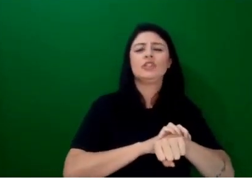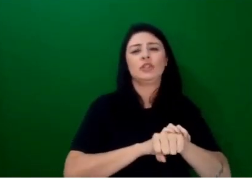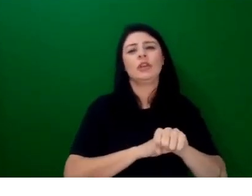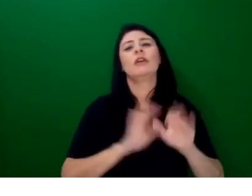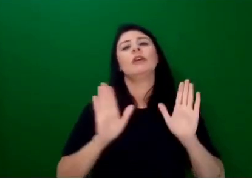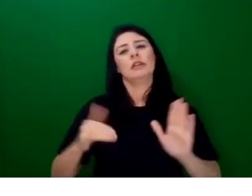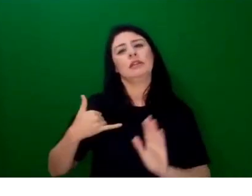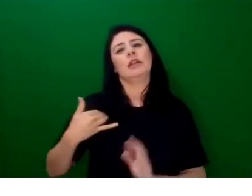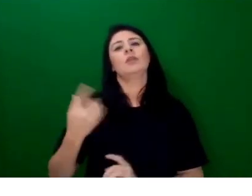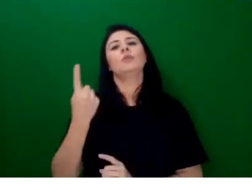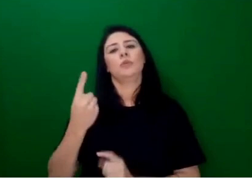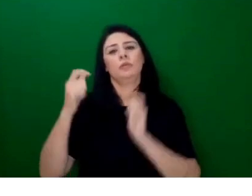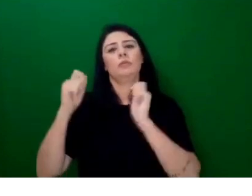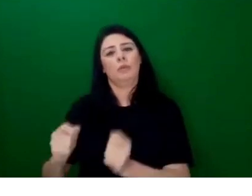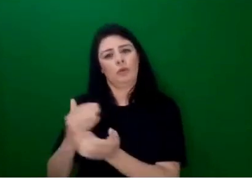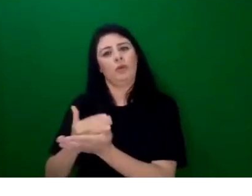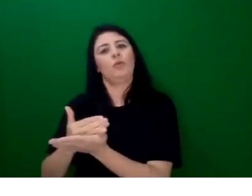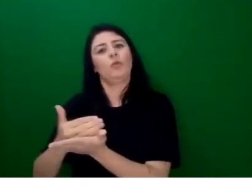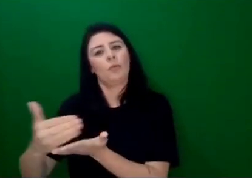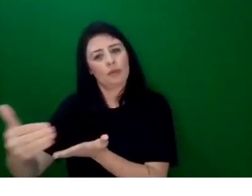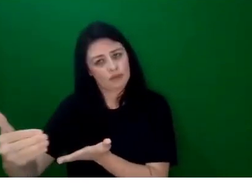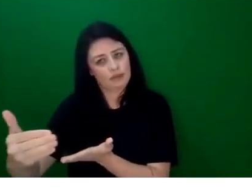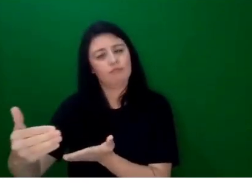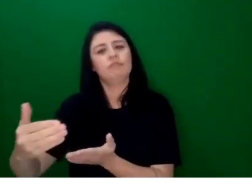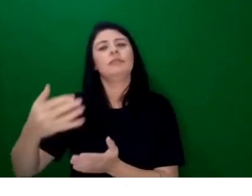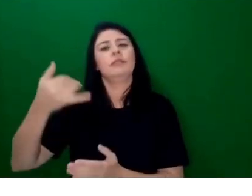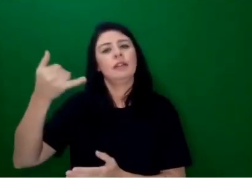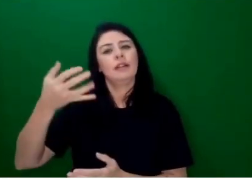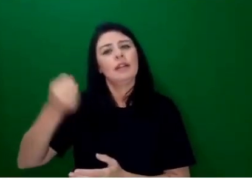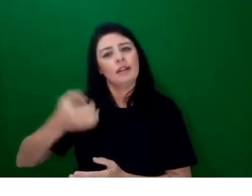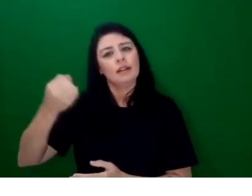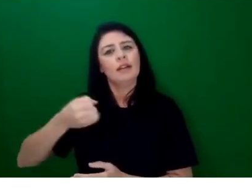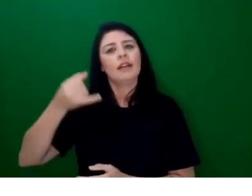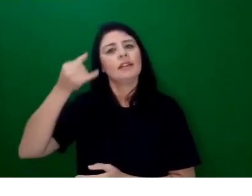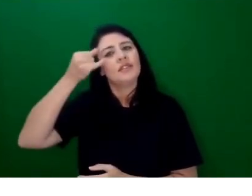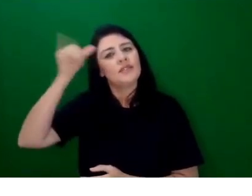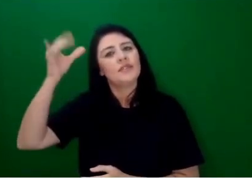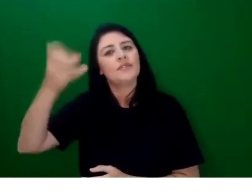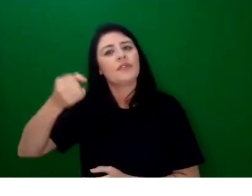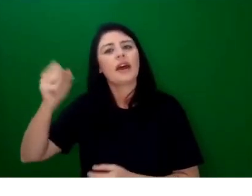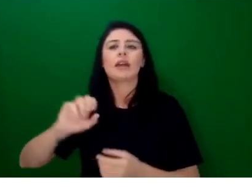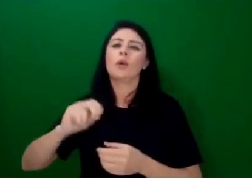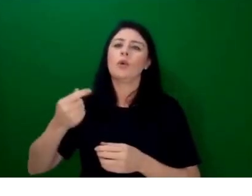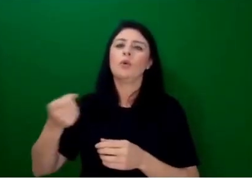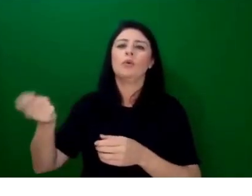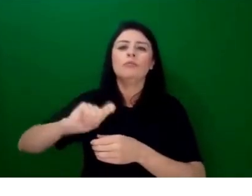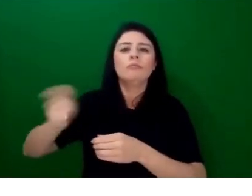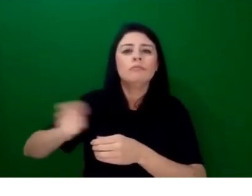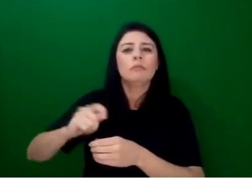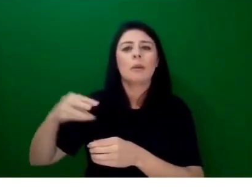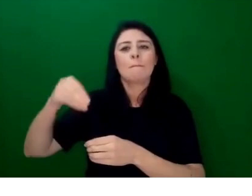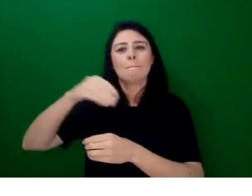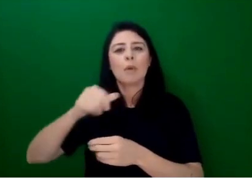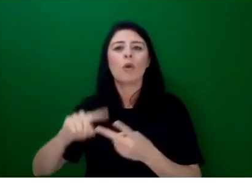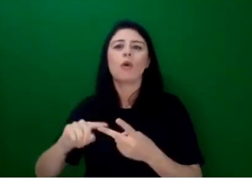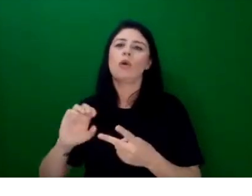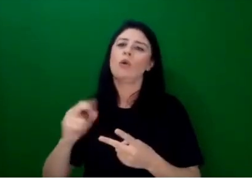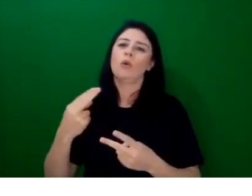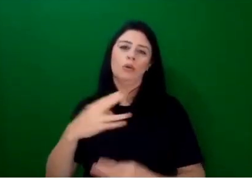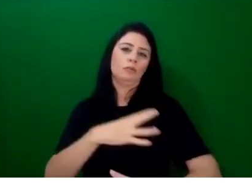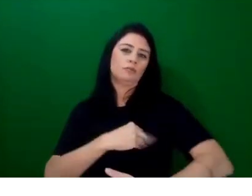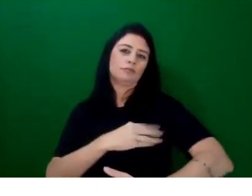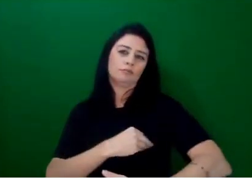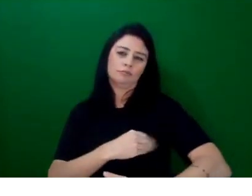pode ser o leite de vaca, pode continuar com a fórmula infantil ou o leite materno, como preferir. Os pedaços, pode